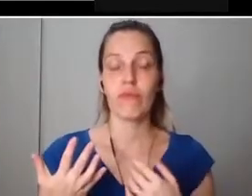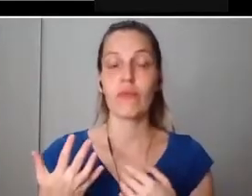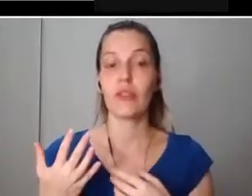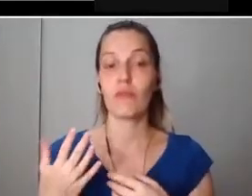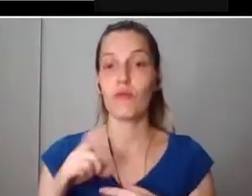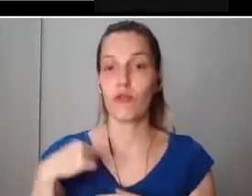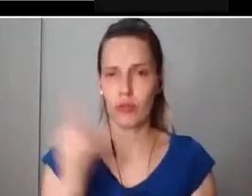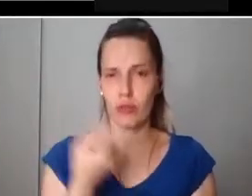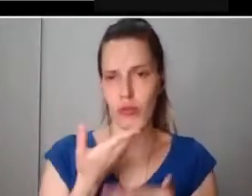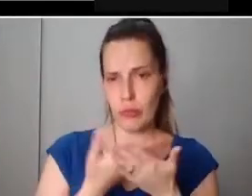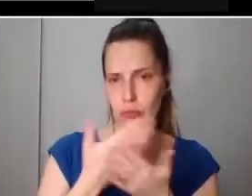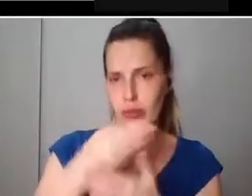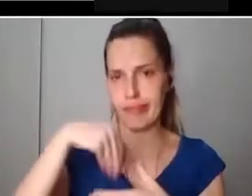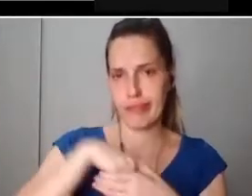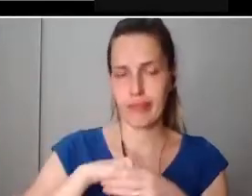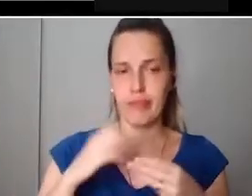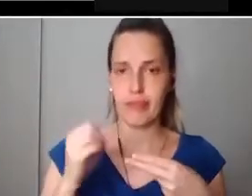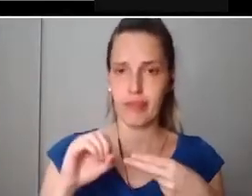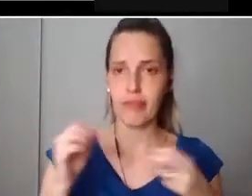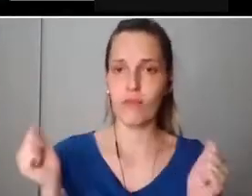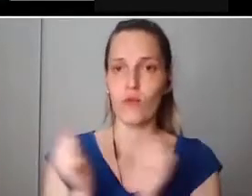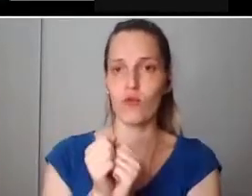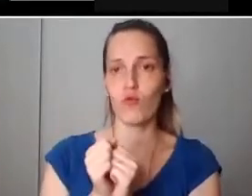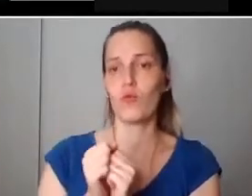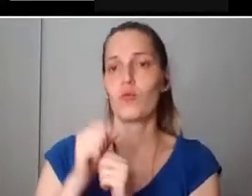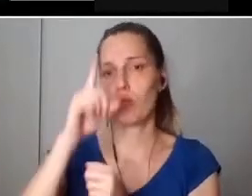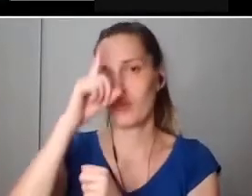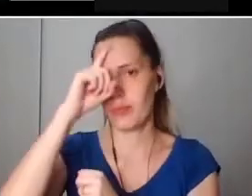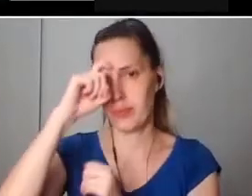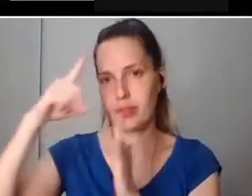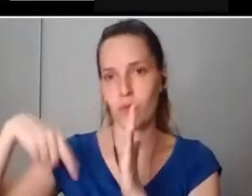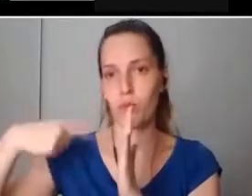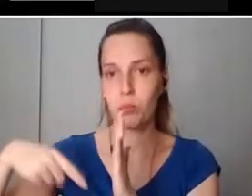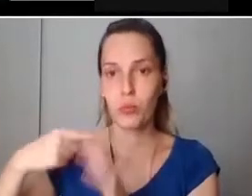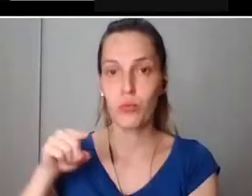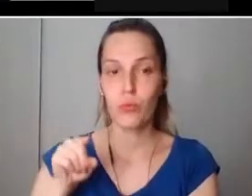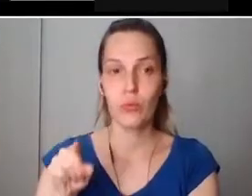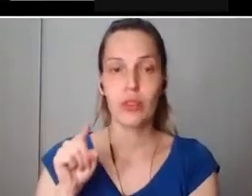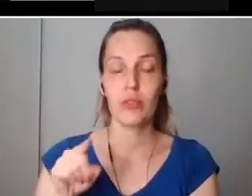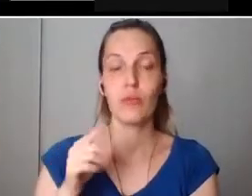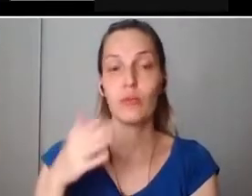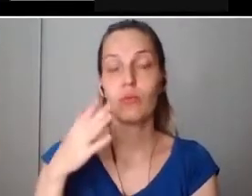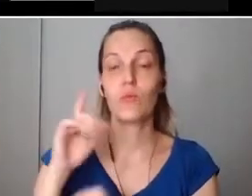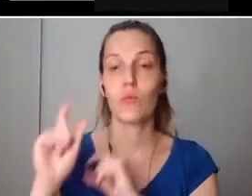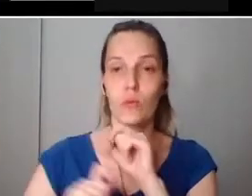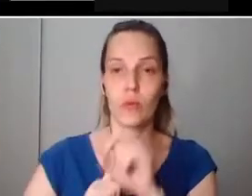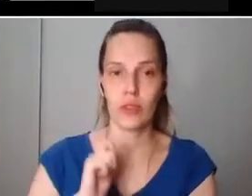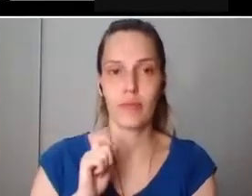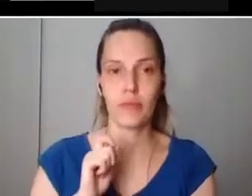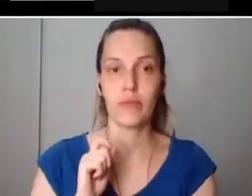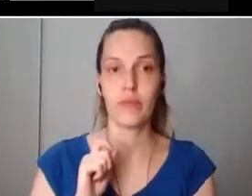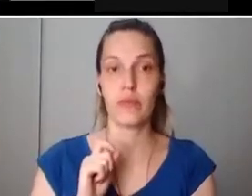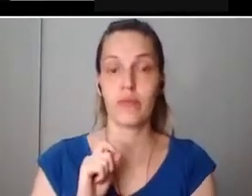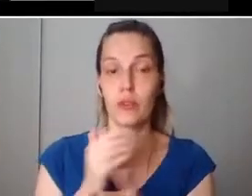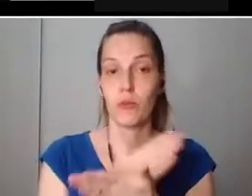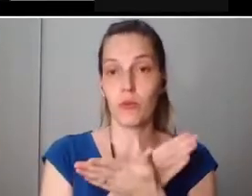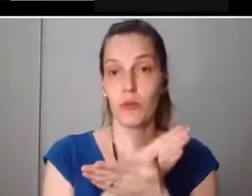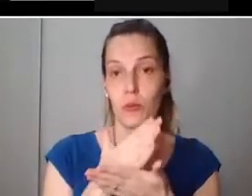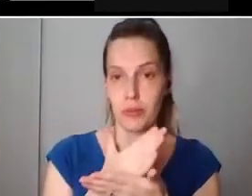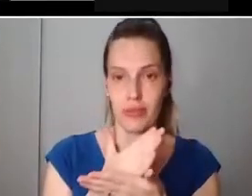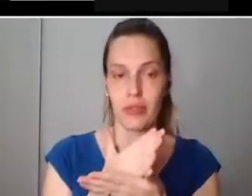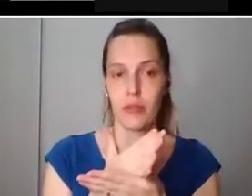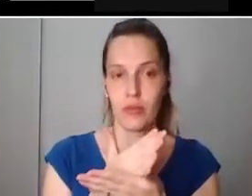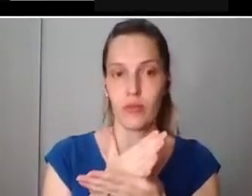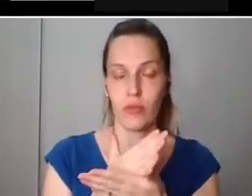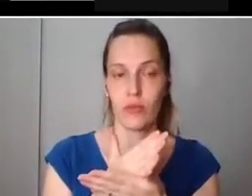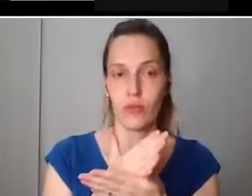em colaboração com o pessoal do Manhãs de Vento, né? E a gente sabe isso, que o início, né, a gente precisa, esse iniciozinho aqui,